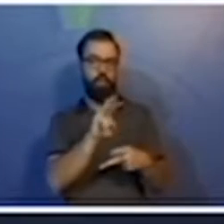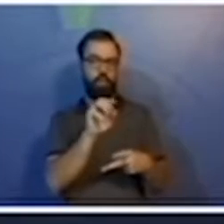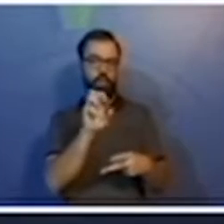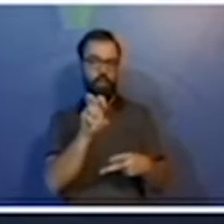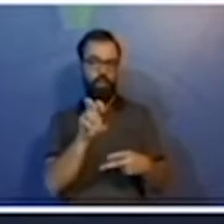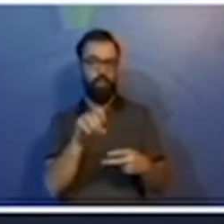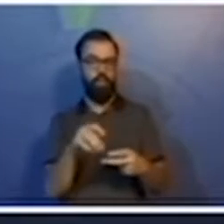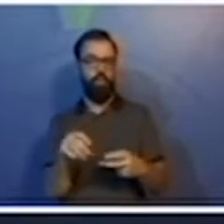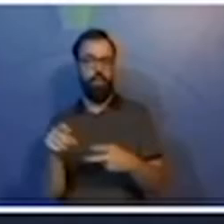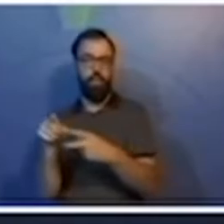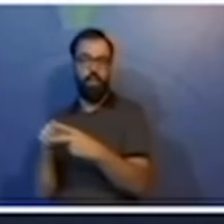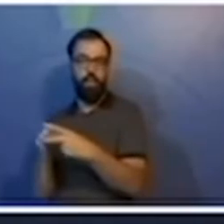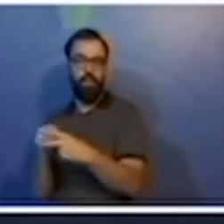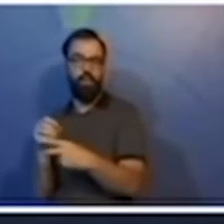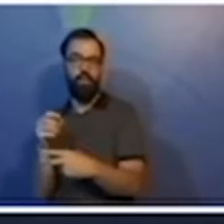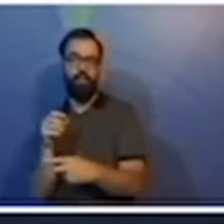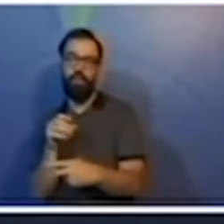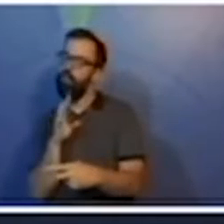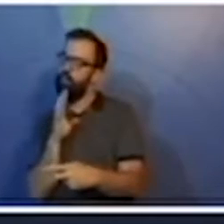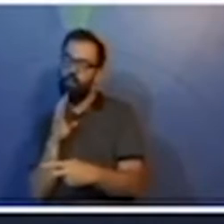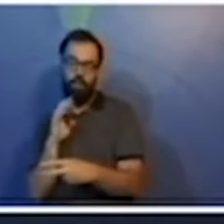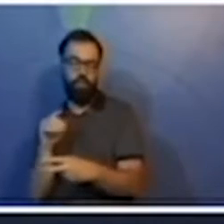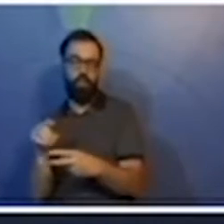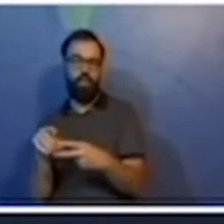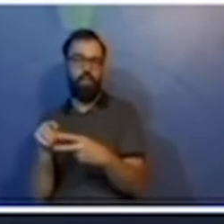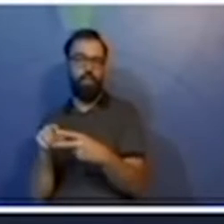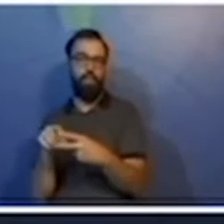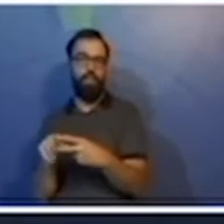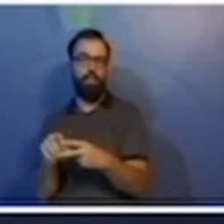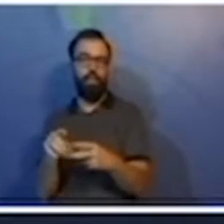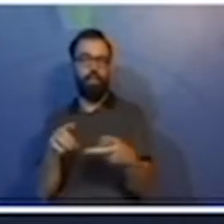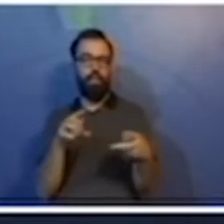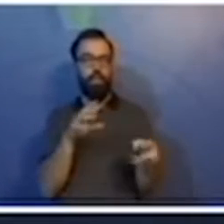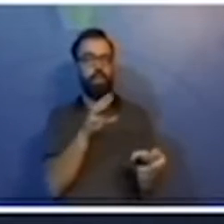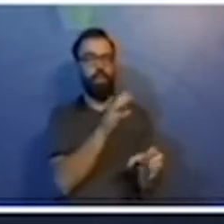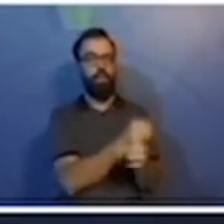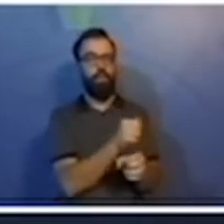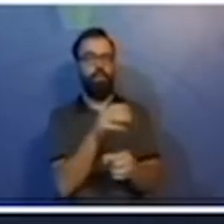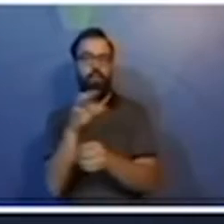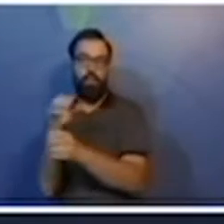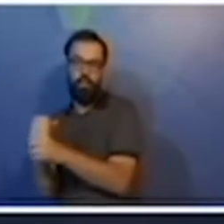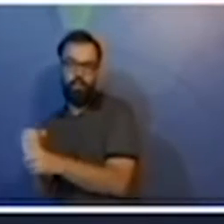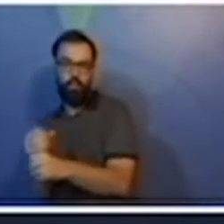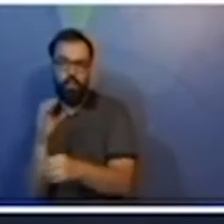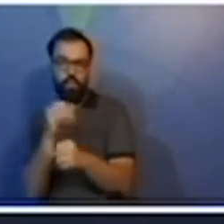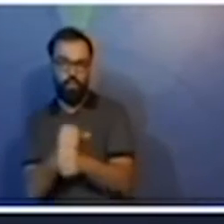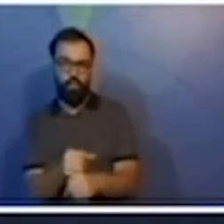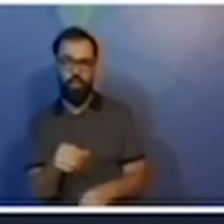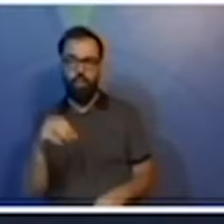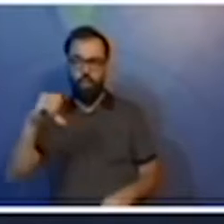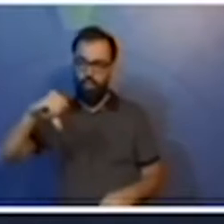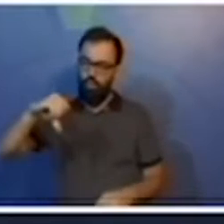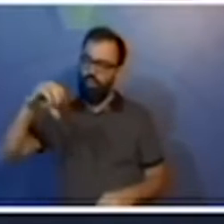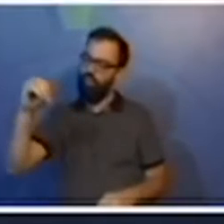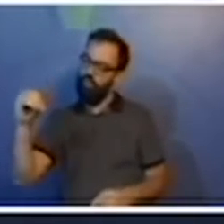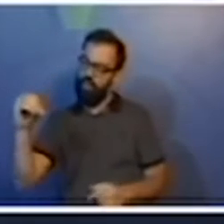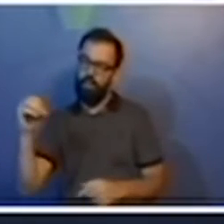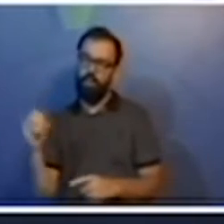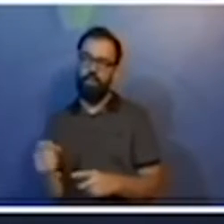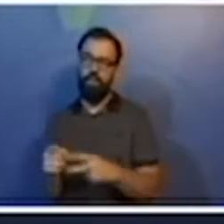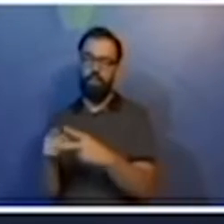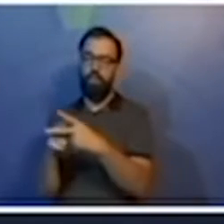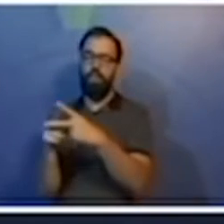para 90, ok? Complemento de ângulo é o que falta para 90. Portanto, 90